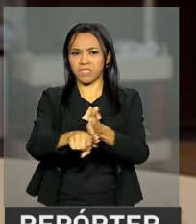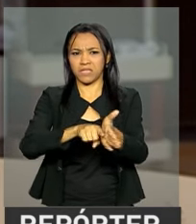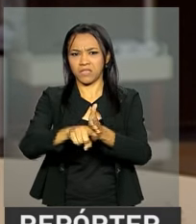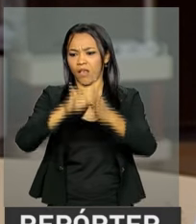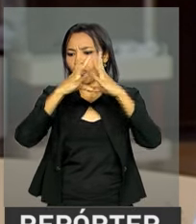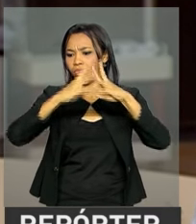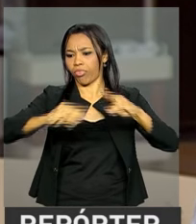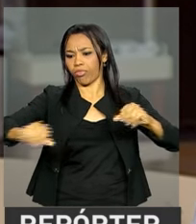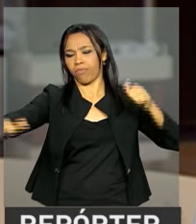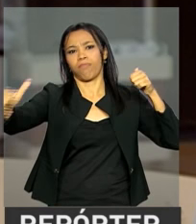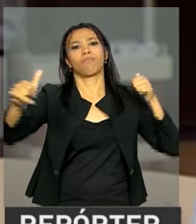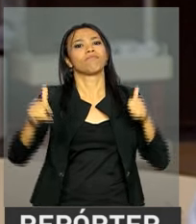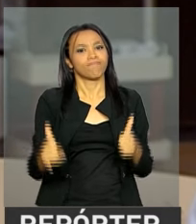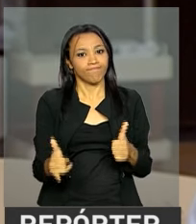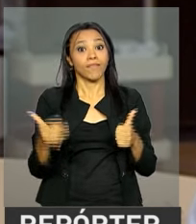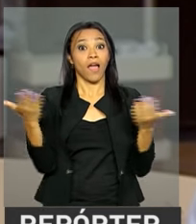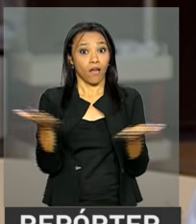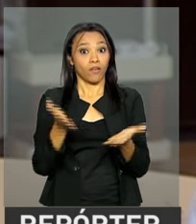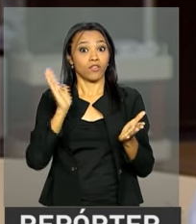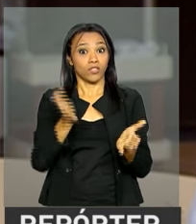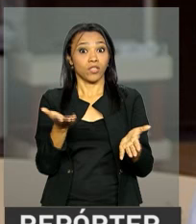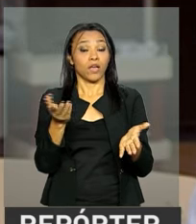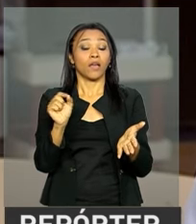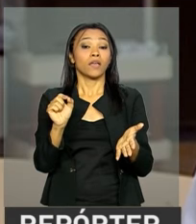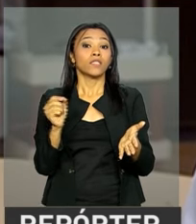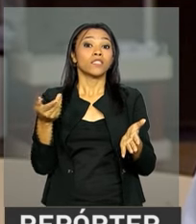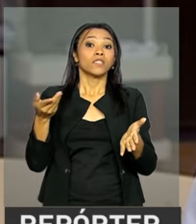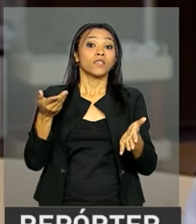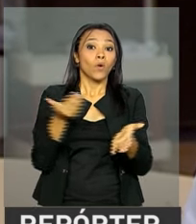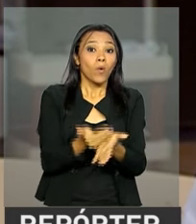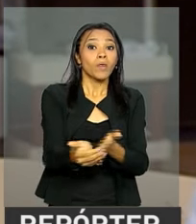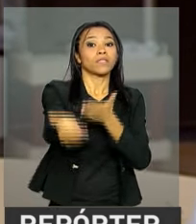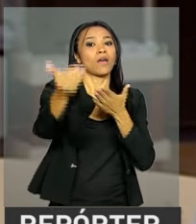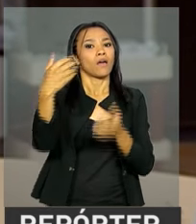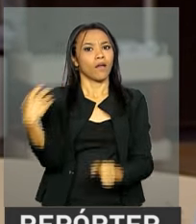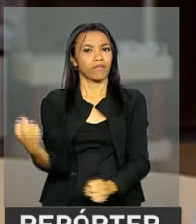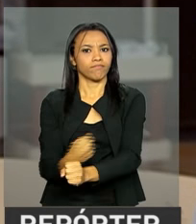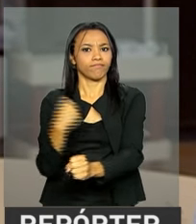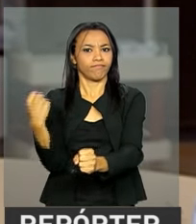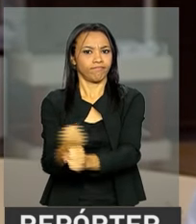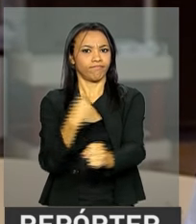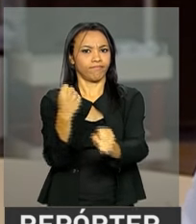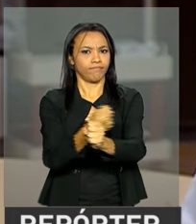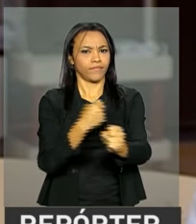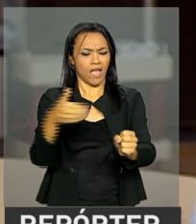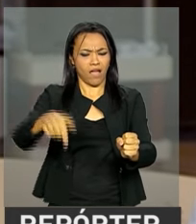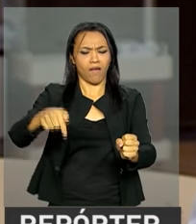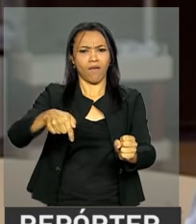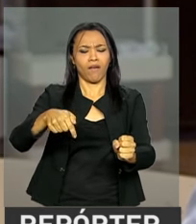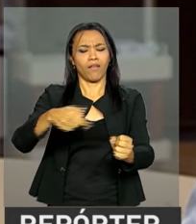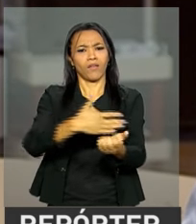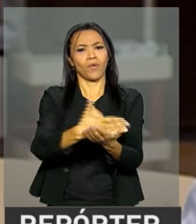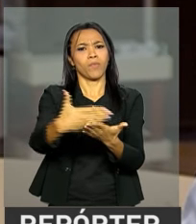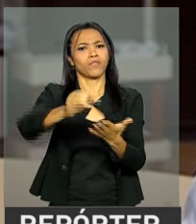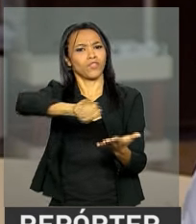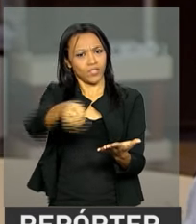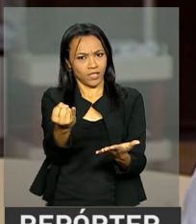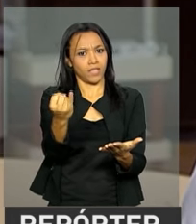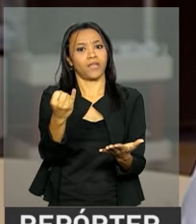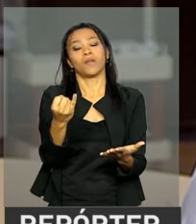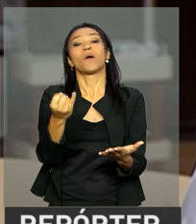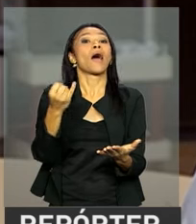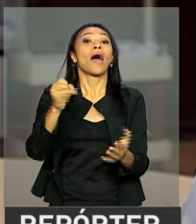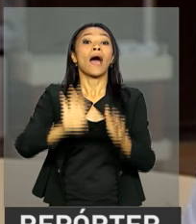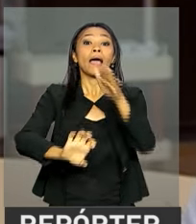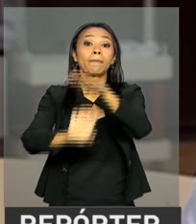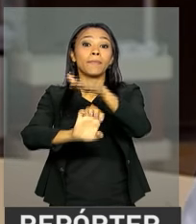reconstrução desembarcar por lá em dezembro e as obras começarão agora no início de janeiro a empresa que venceu